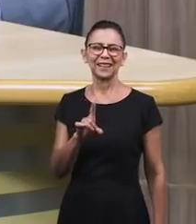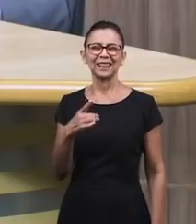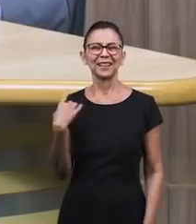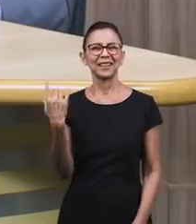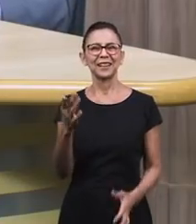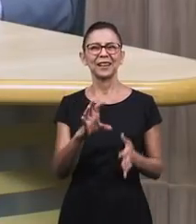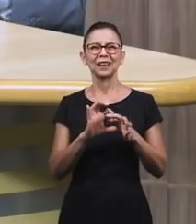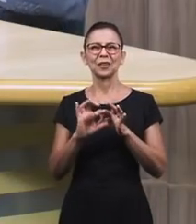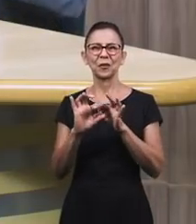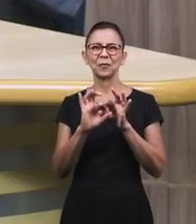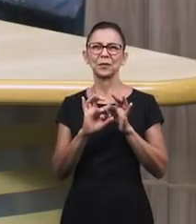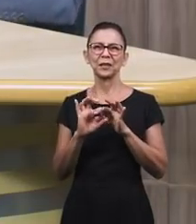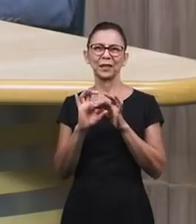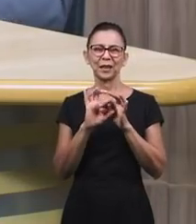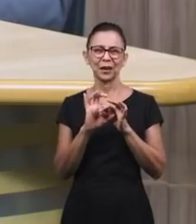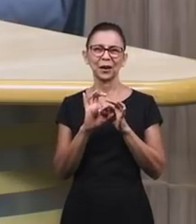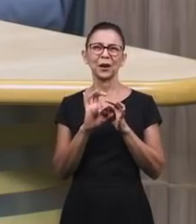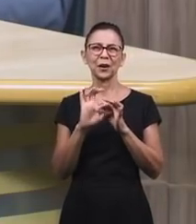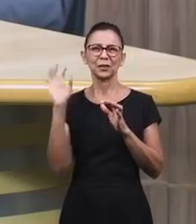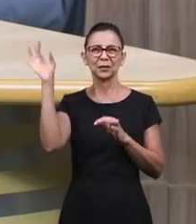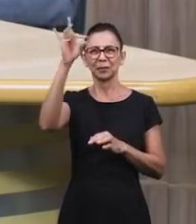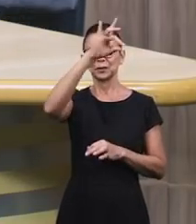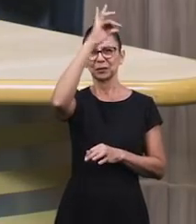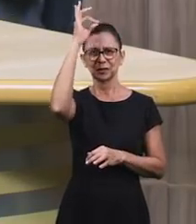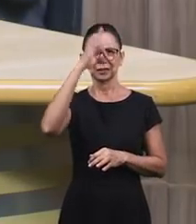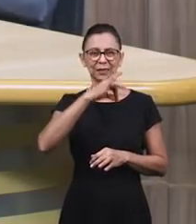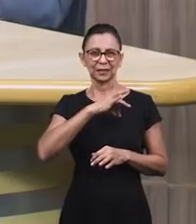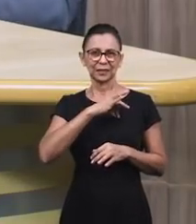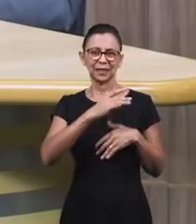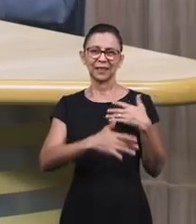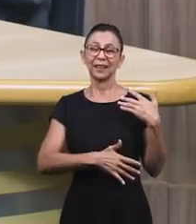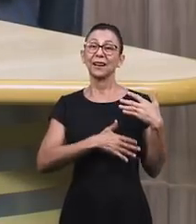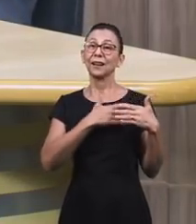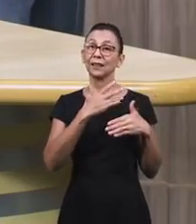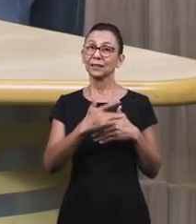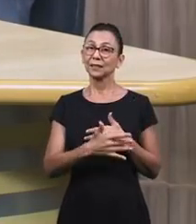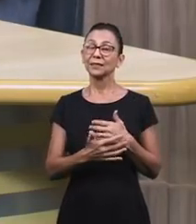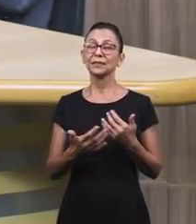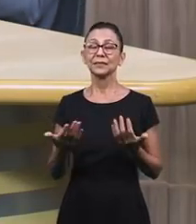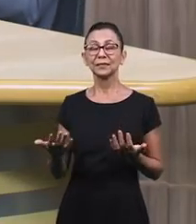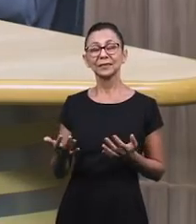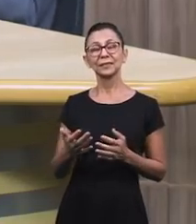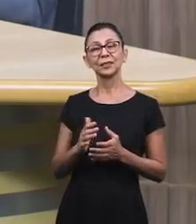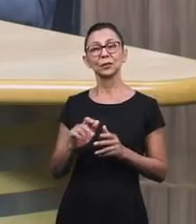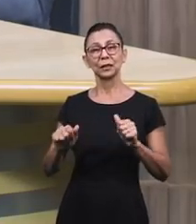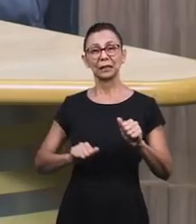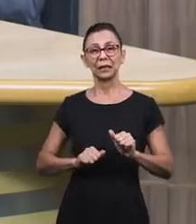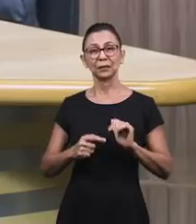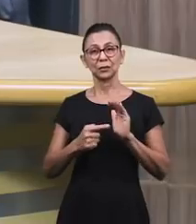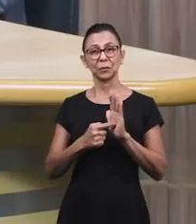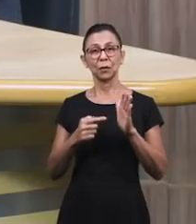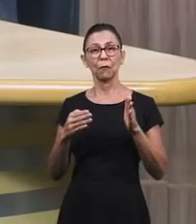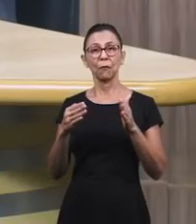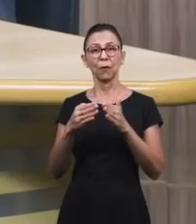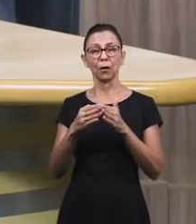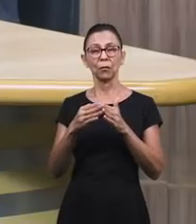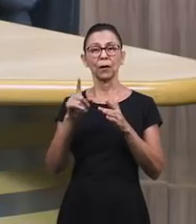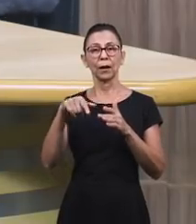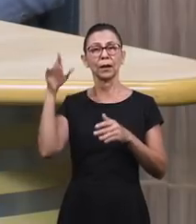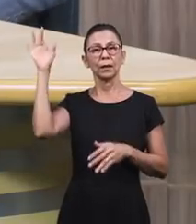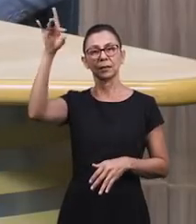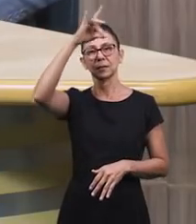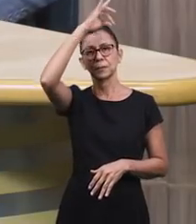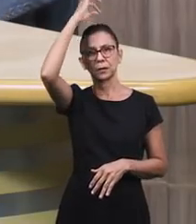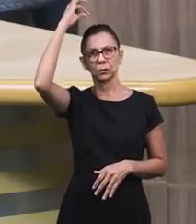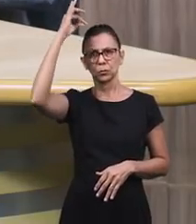vinho maravilhoso que é o Espírito Santo abundante no coração do homem. Então foi aquela festa. Então a ênfase ali é o Espírito Santo. Então o Espírito Santo começaram